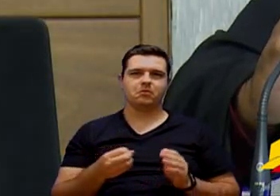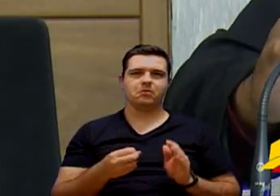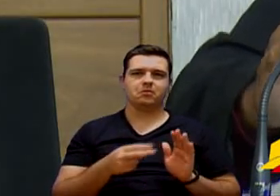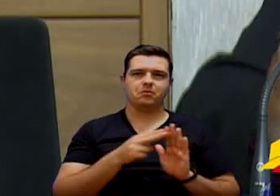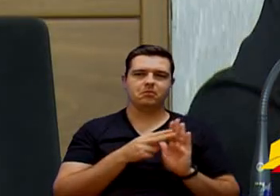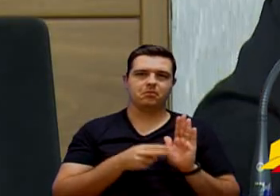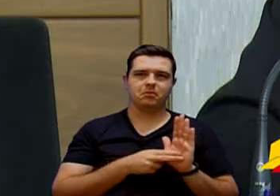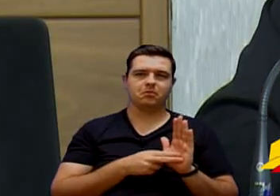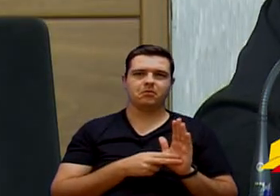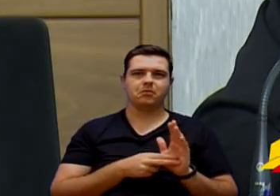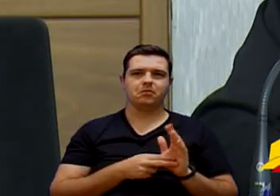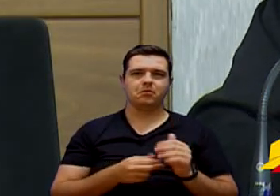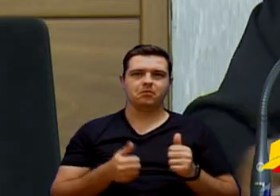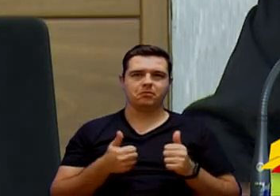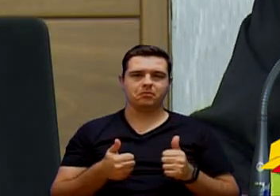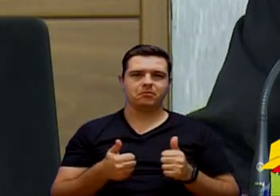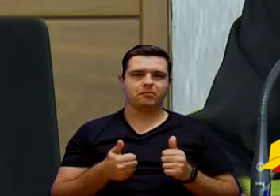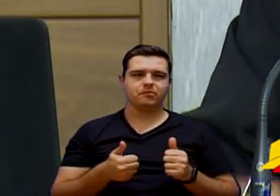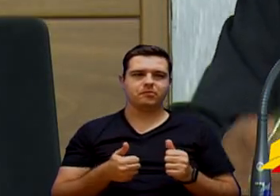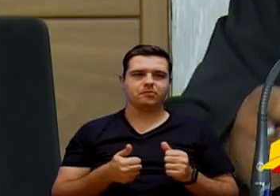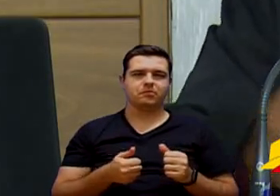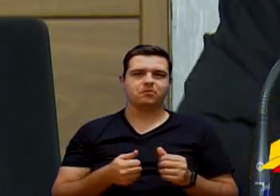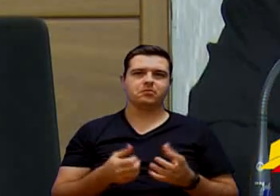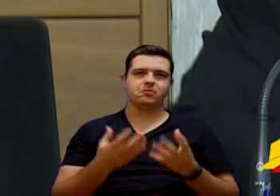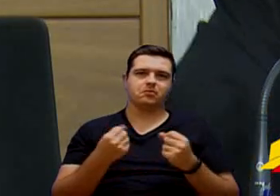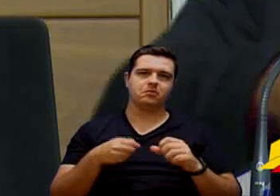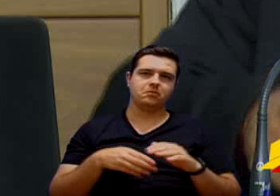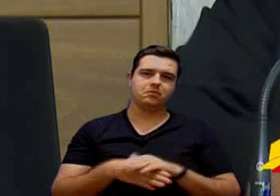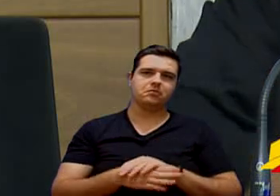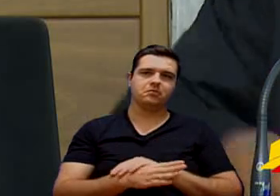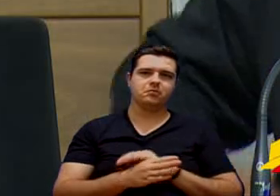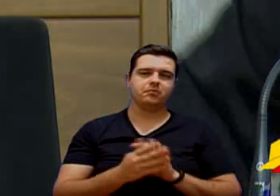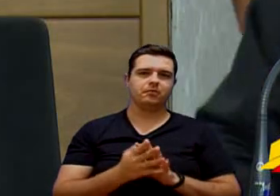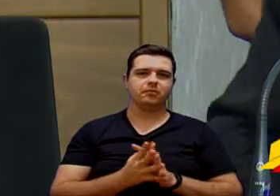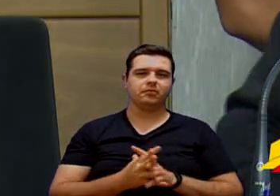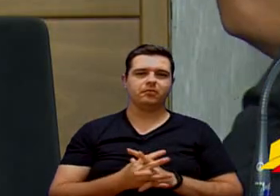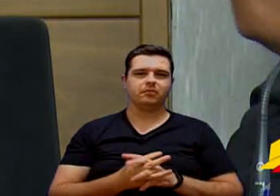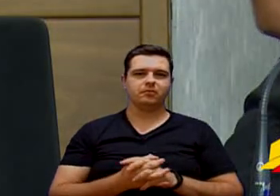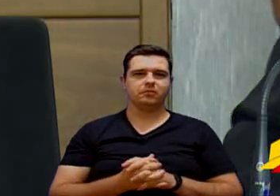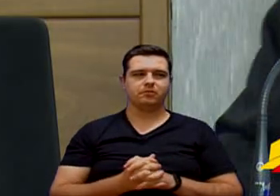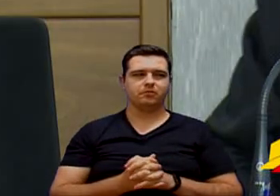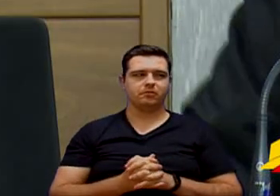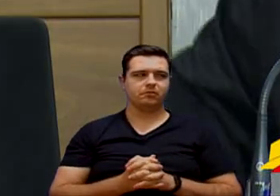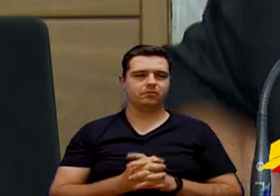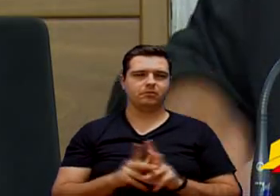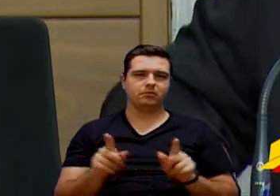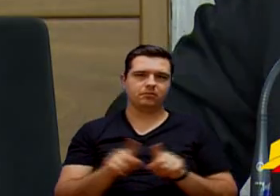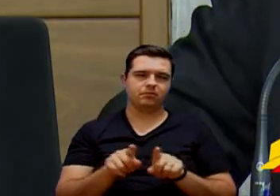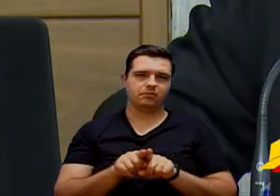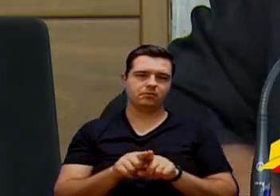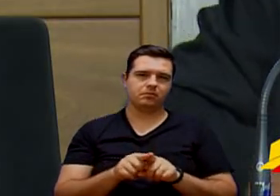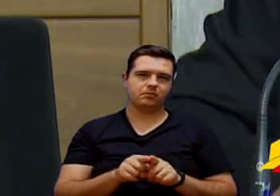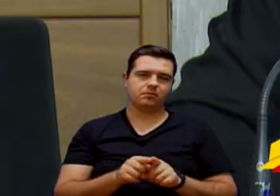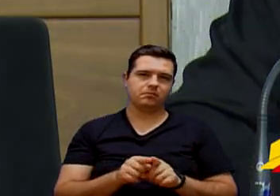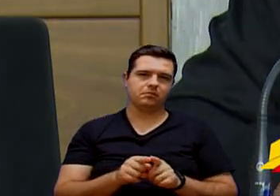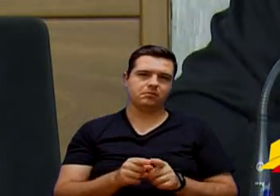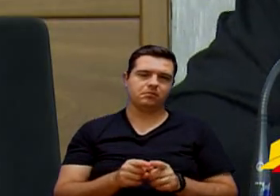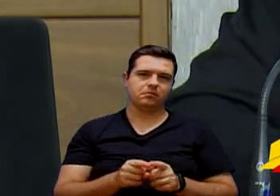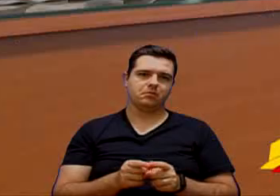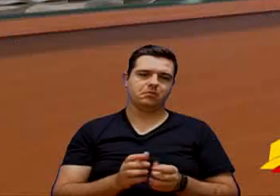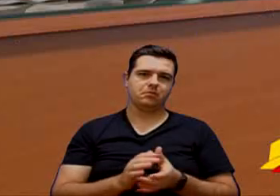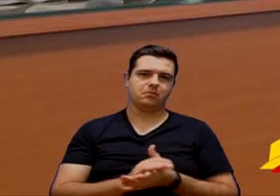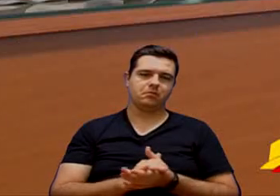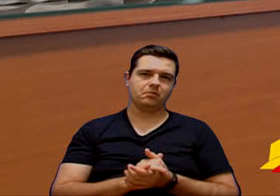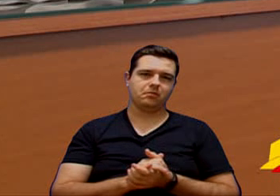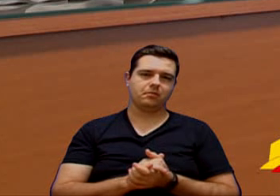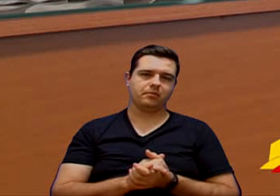concordam, permaneçam como estão. Os contrários, queiram manifestar, aprovado número 10. Eu gostaria que zerasse o painel para que nós possamos